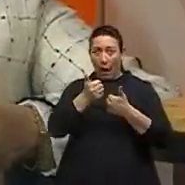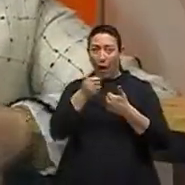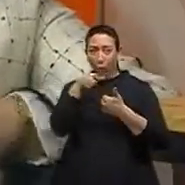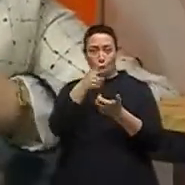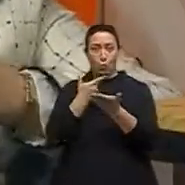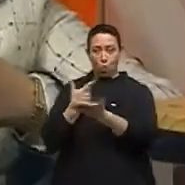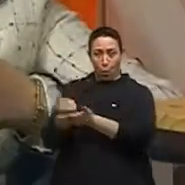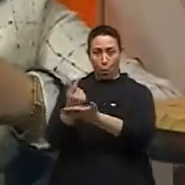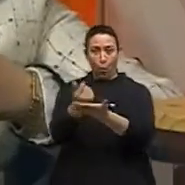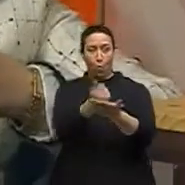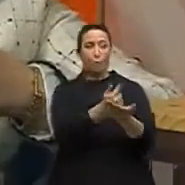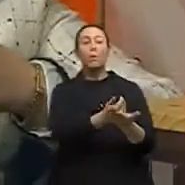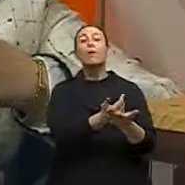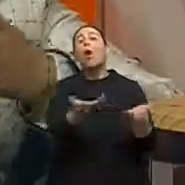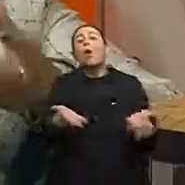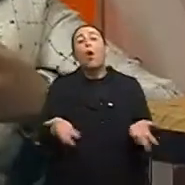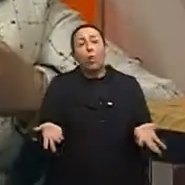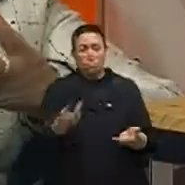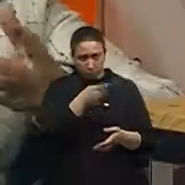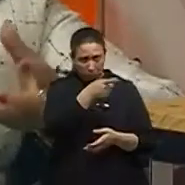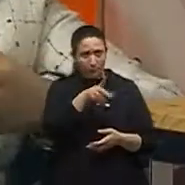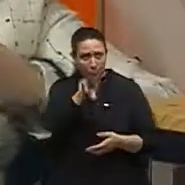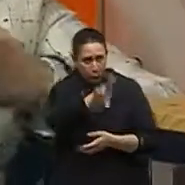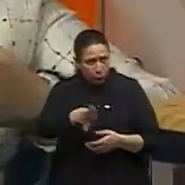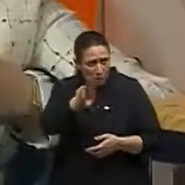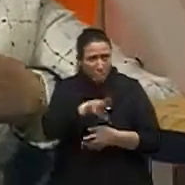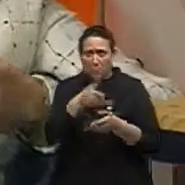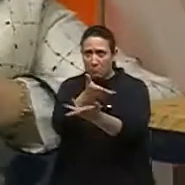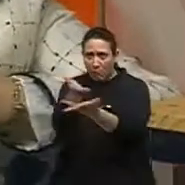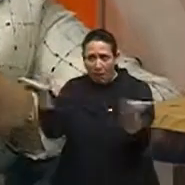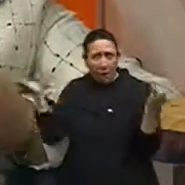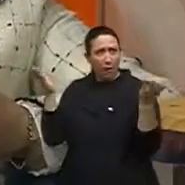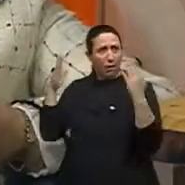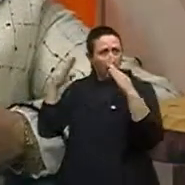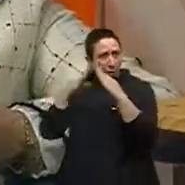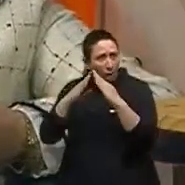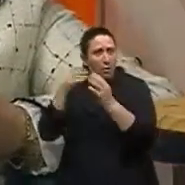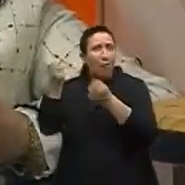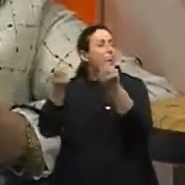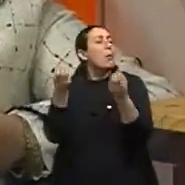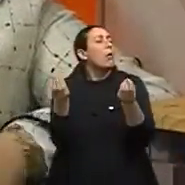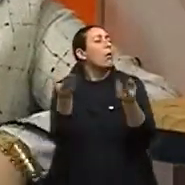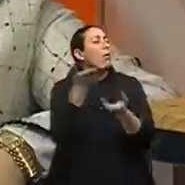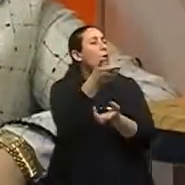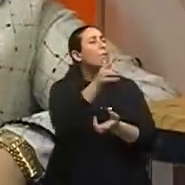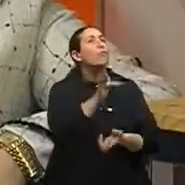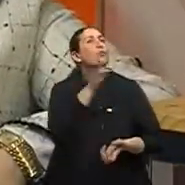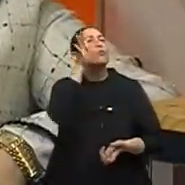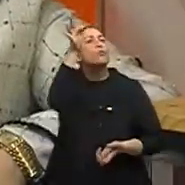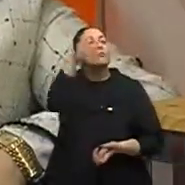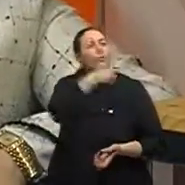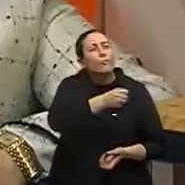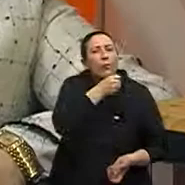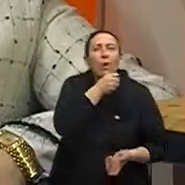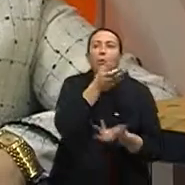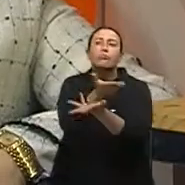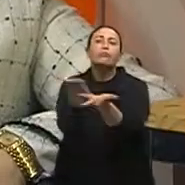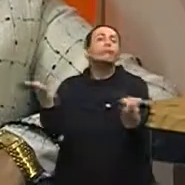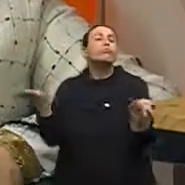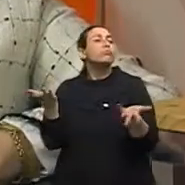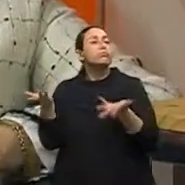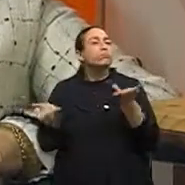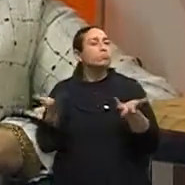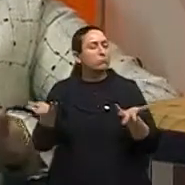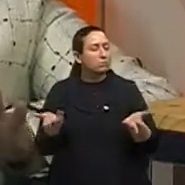que que significa Eh esses bens todas essa essa reposição que para muitos representa uma reposição eh